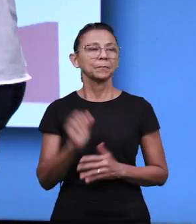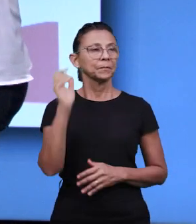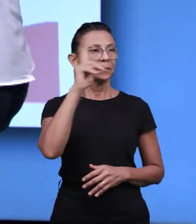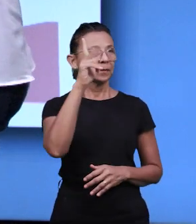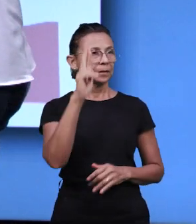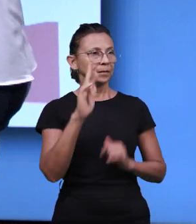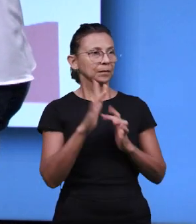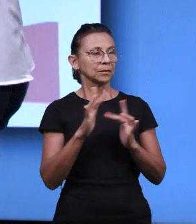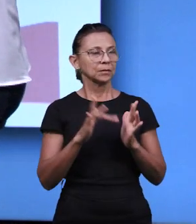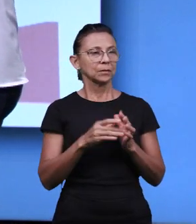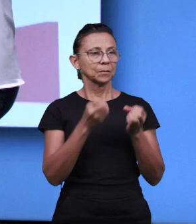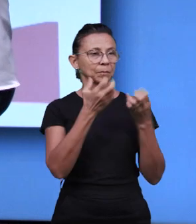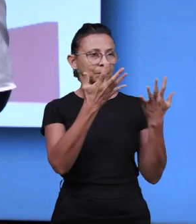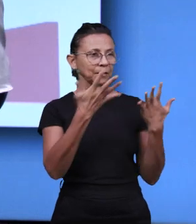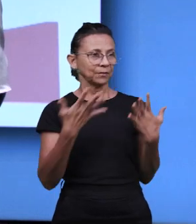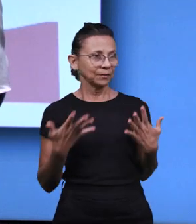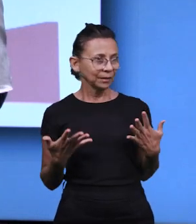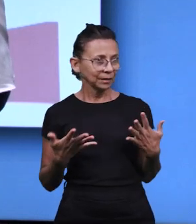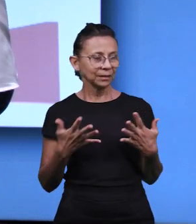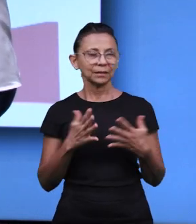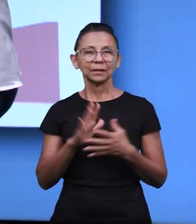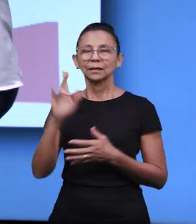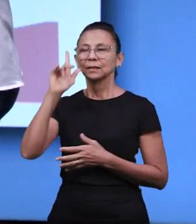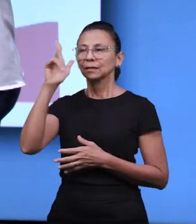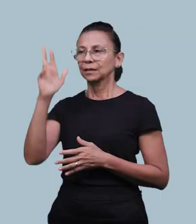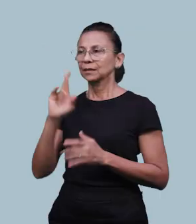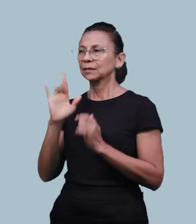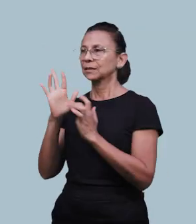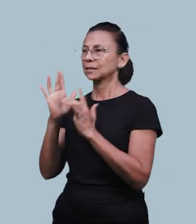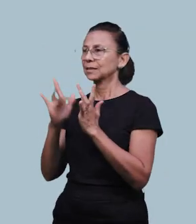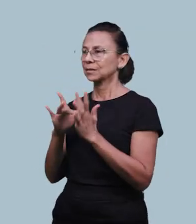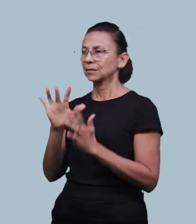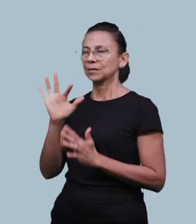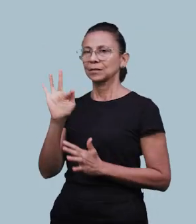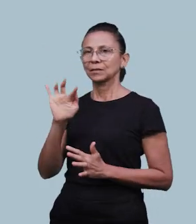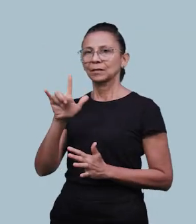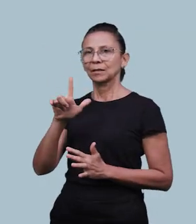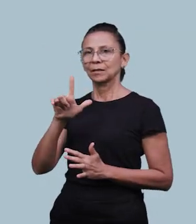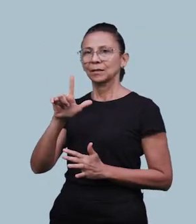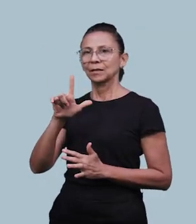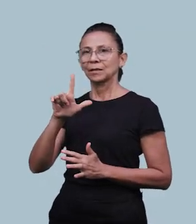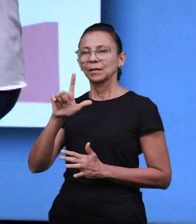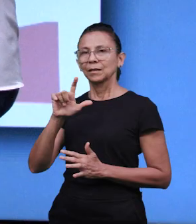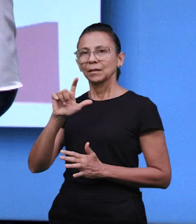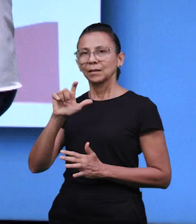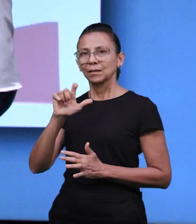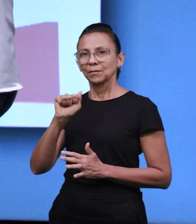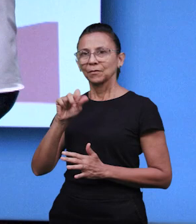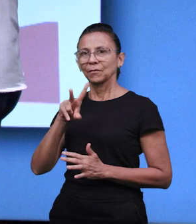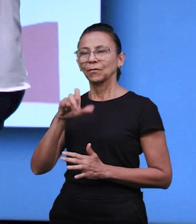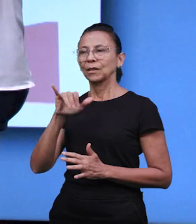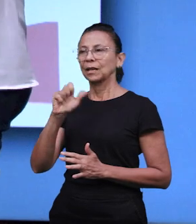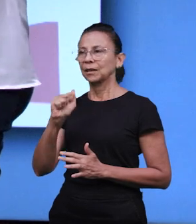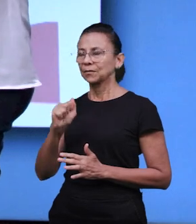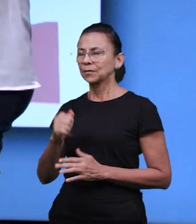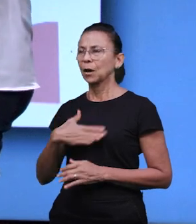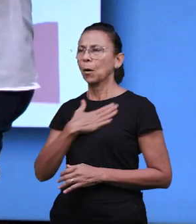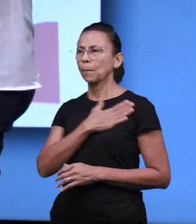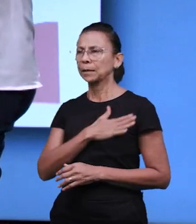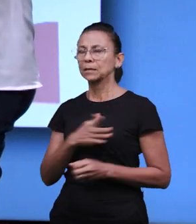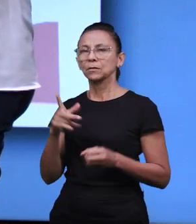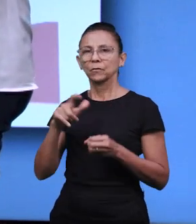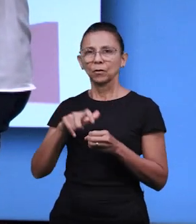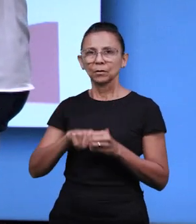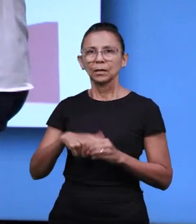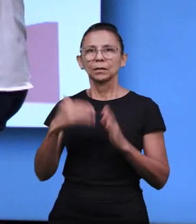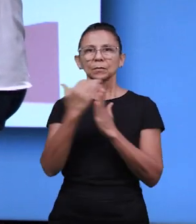a paz do Senhor Jesus, seja muito bem-vinda. Paz do Senhor Jesus, Flávia. Amém. É um prazer estar aqui novamente no